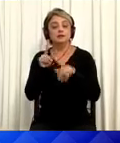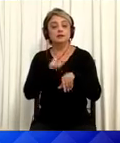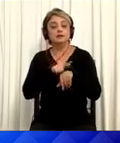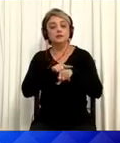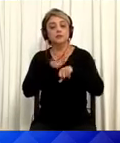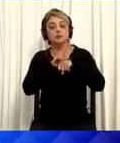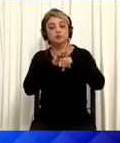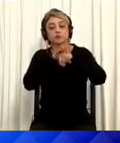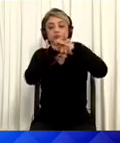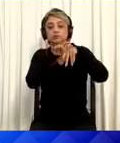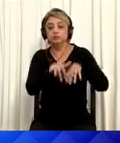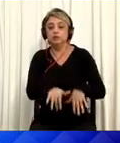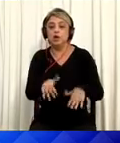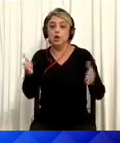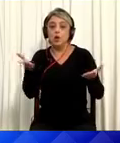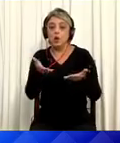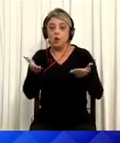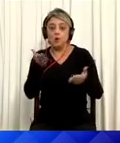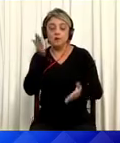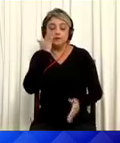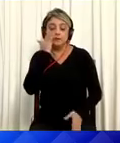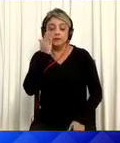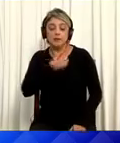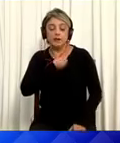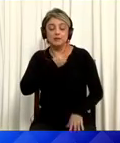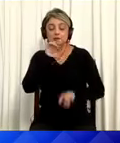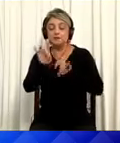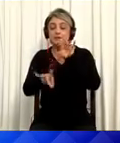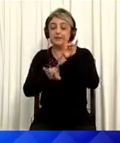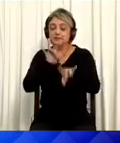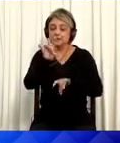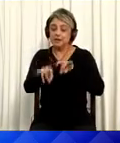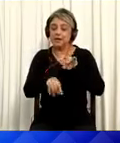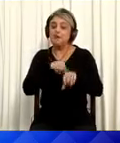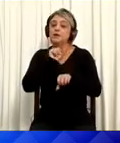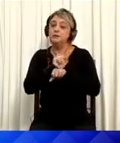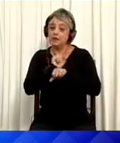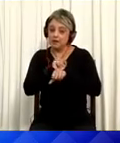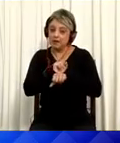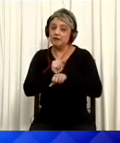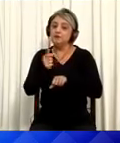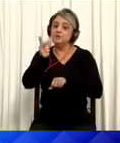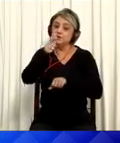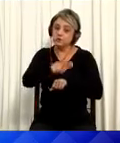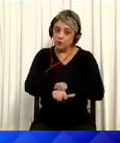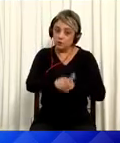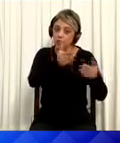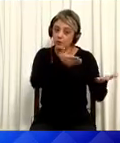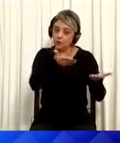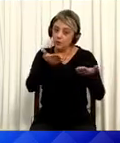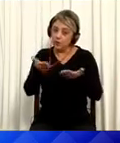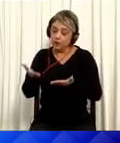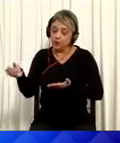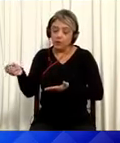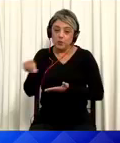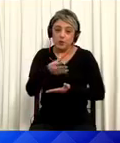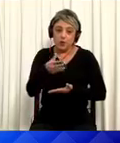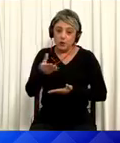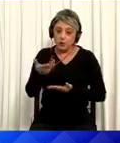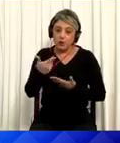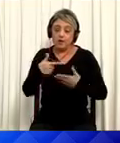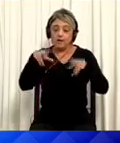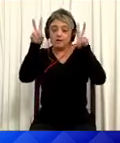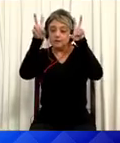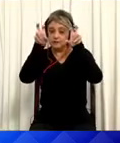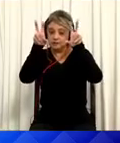de pandemia. Hoje foi um Saber Viver especial e espero que a gente possa, inclusive, trazer novamente, né, esse